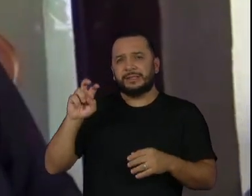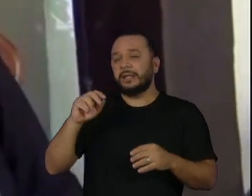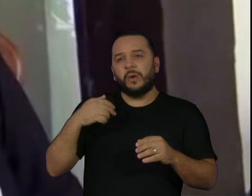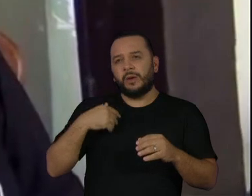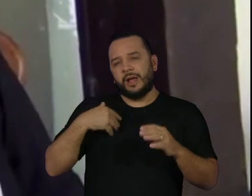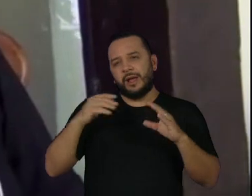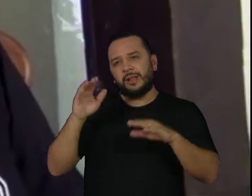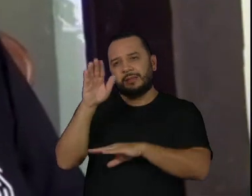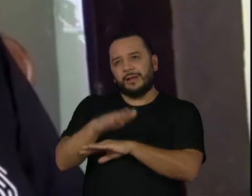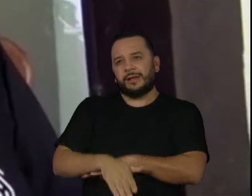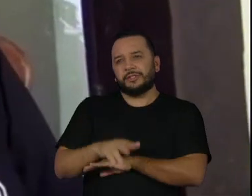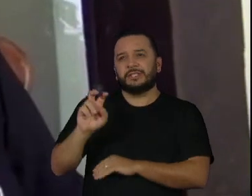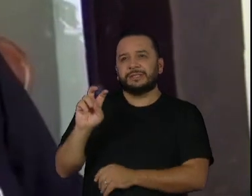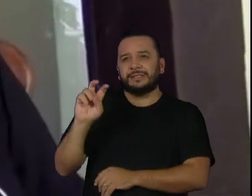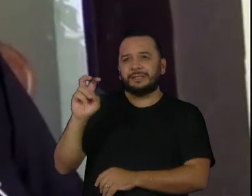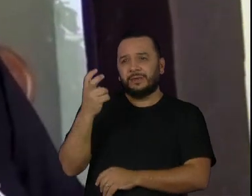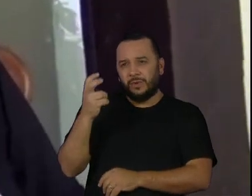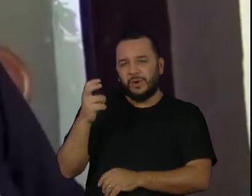era